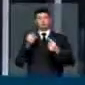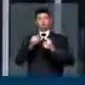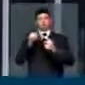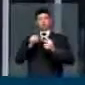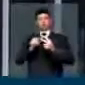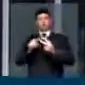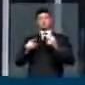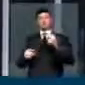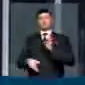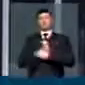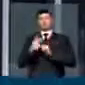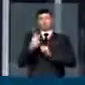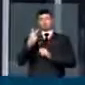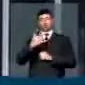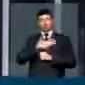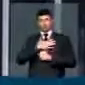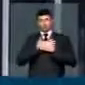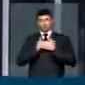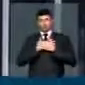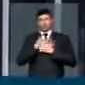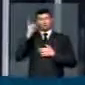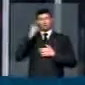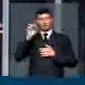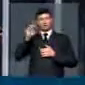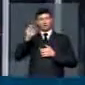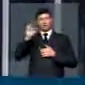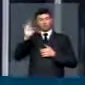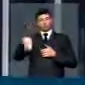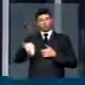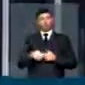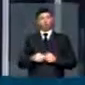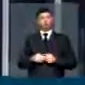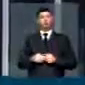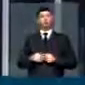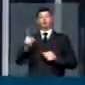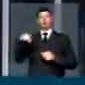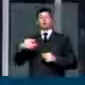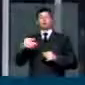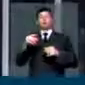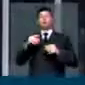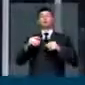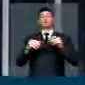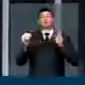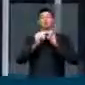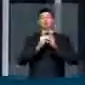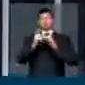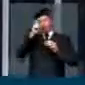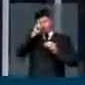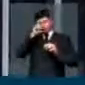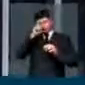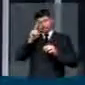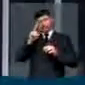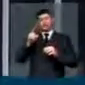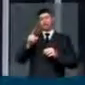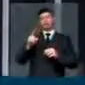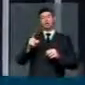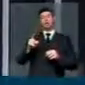de emendas individuais minha, deputado Everton Rocha, lá para o meu estado, que foi a inclusão do hospital de média e